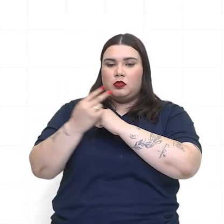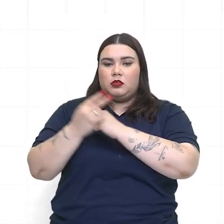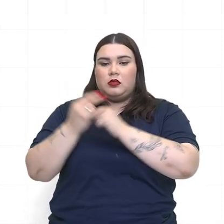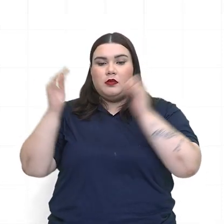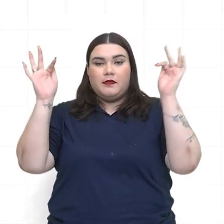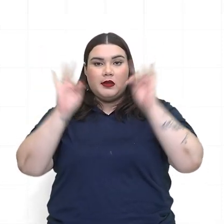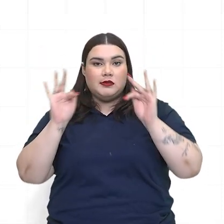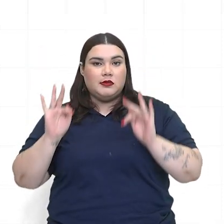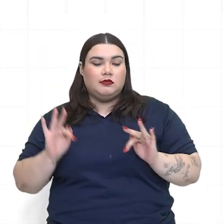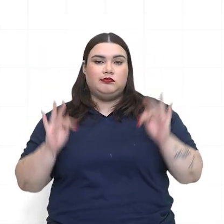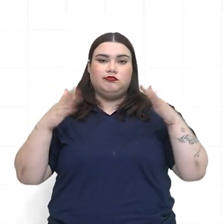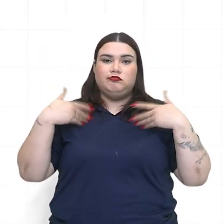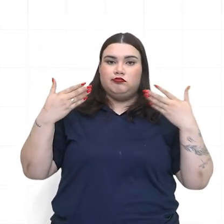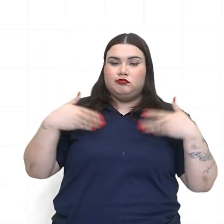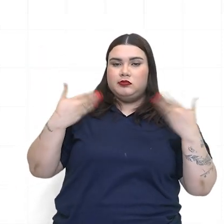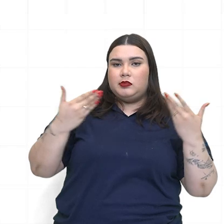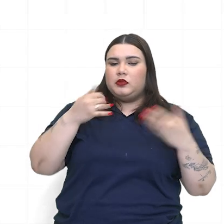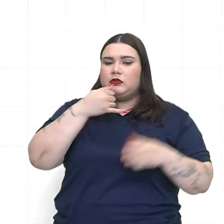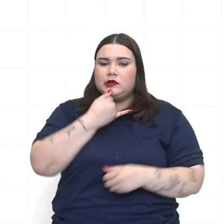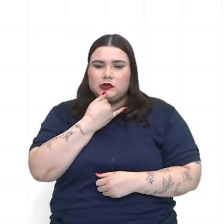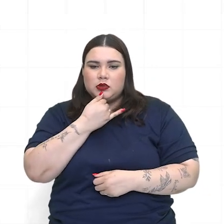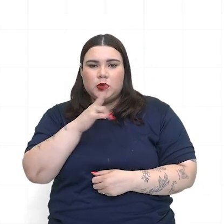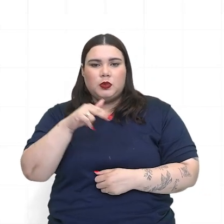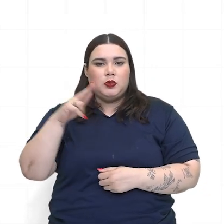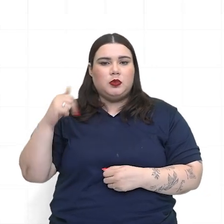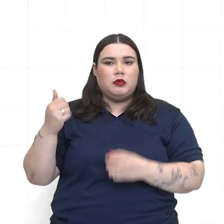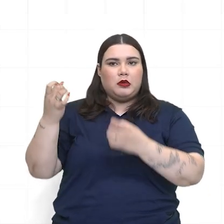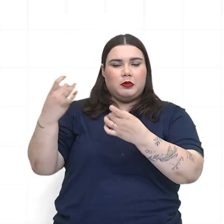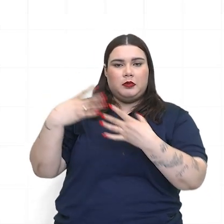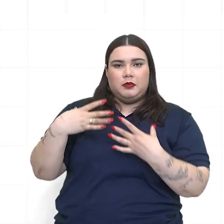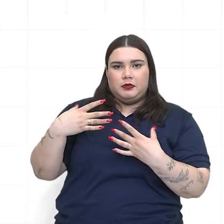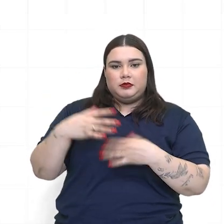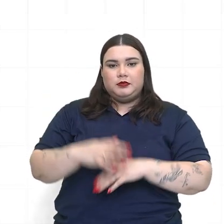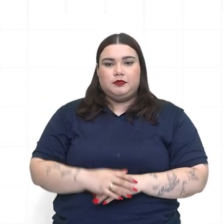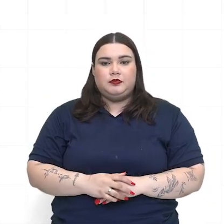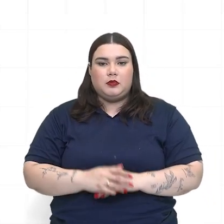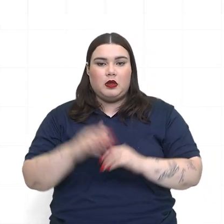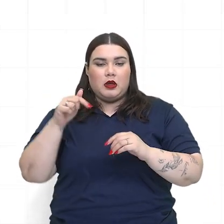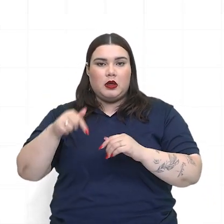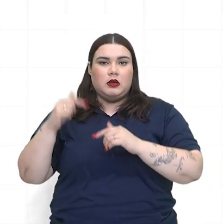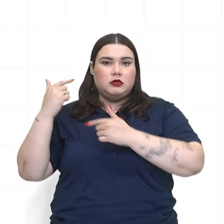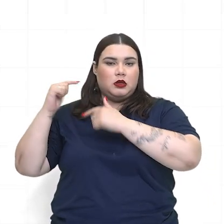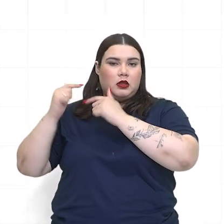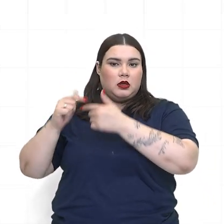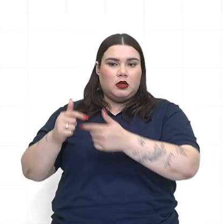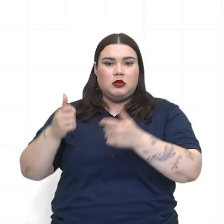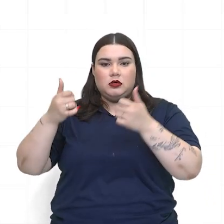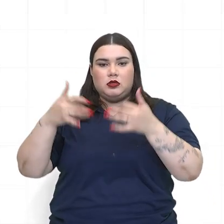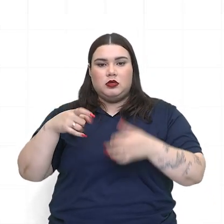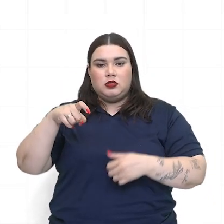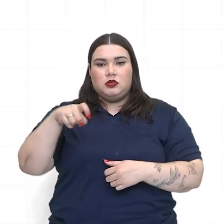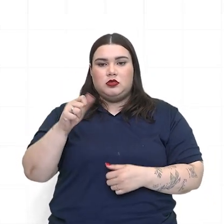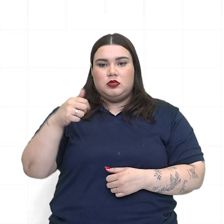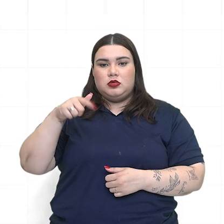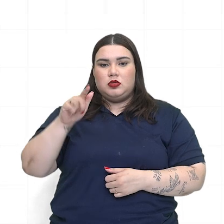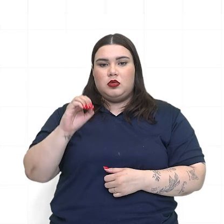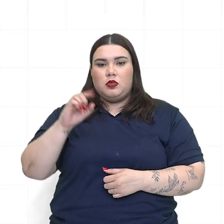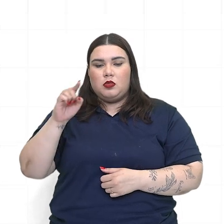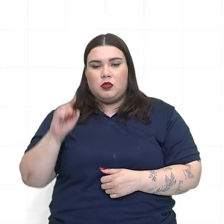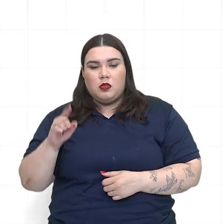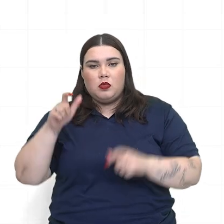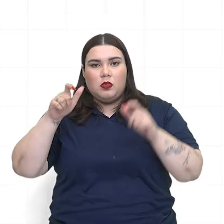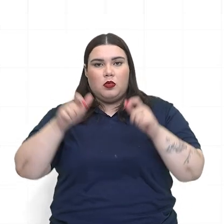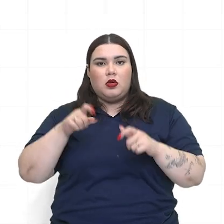Na tristeza e na alegria nunca me abandonou. De acordo com a lenda, Xangô era o rei de Oió, região que